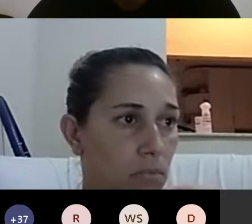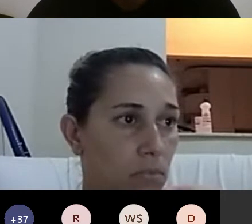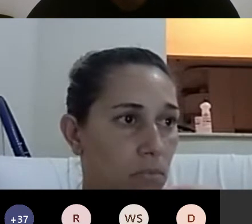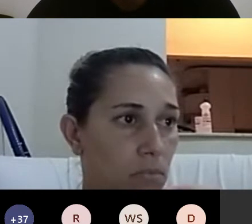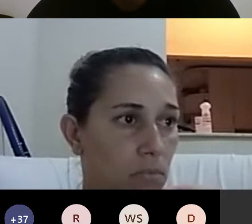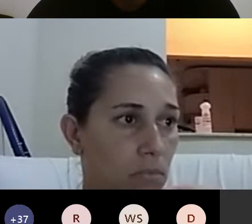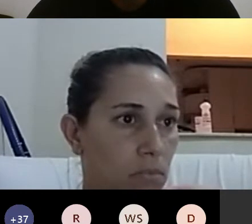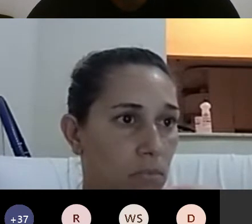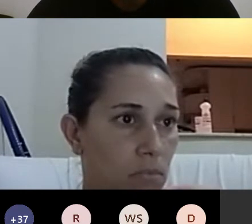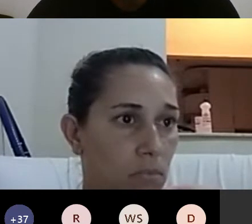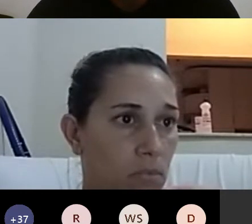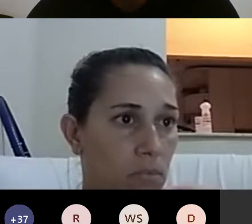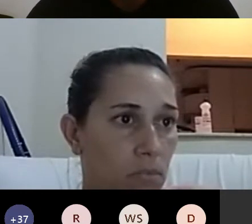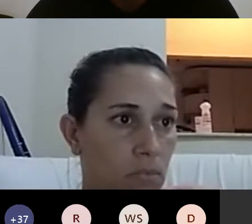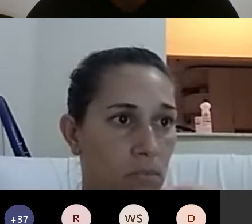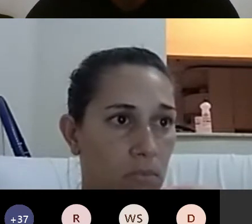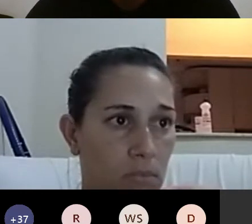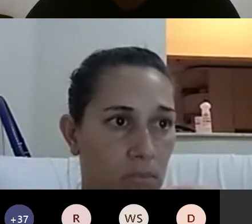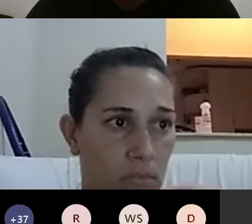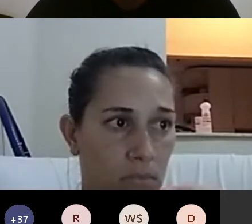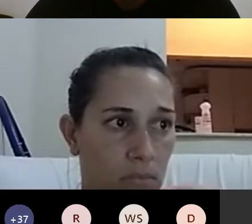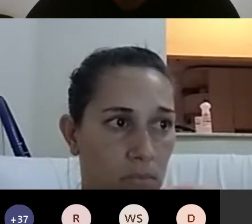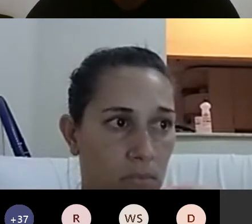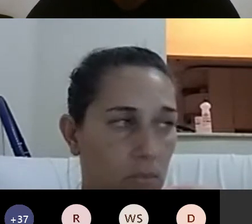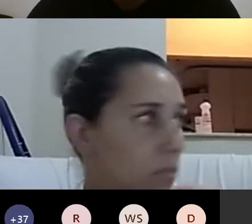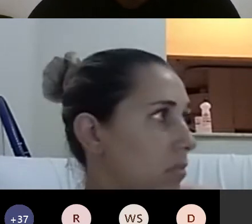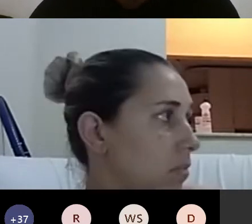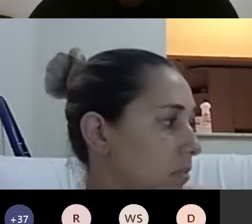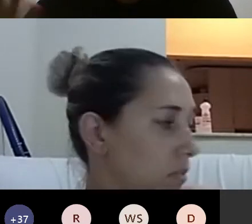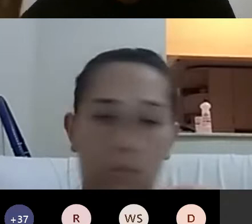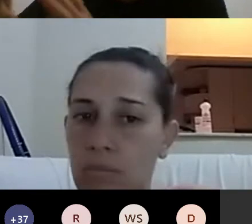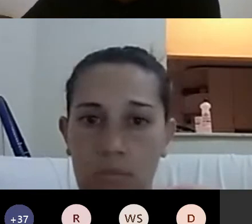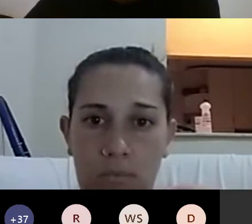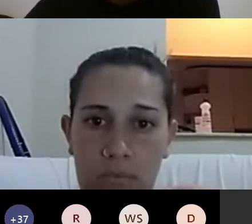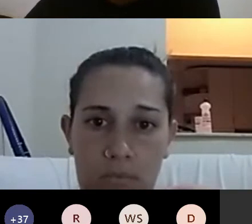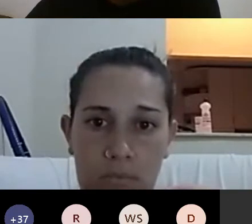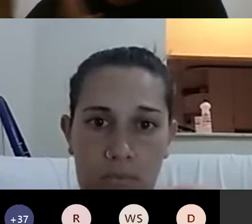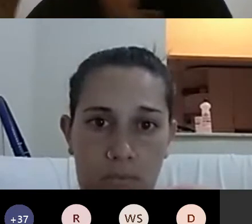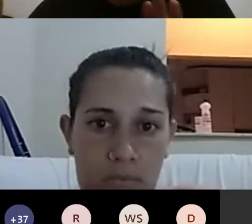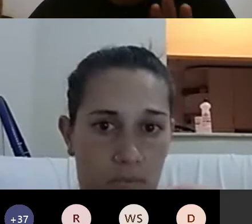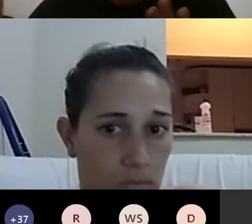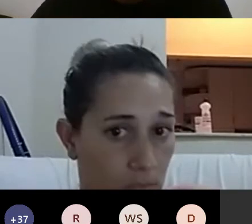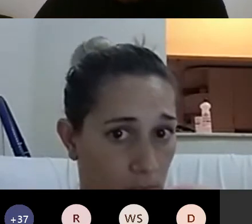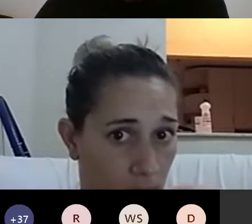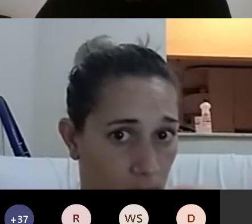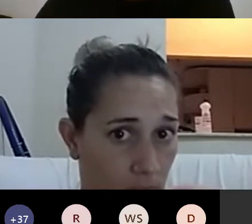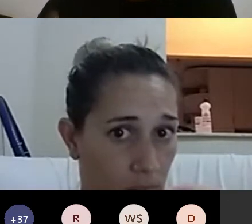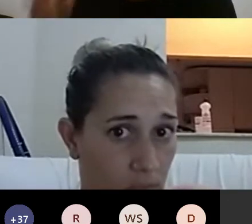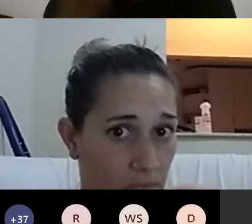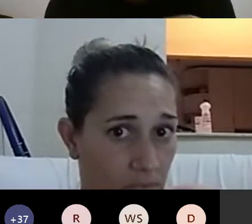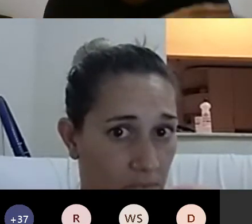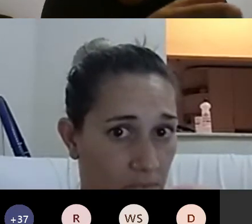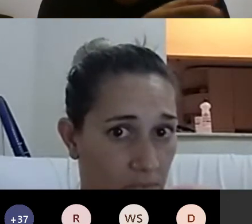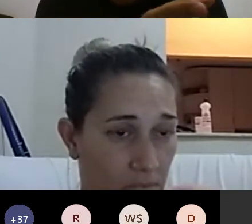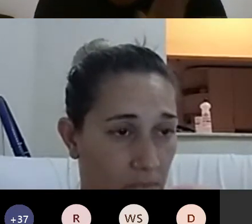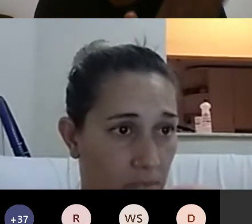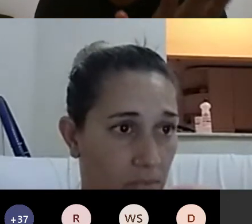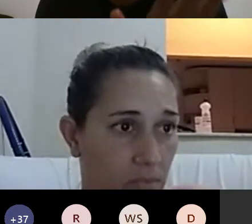para depois entrar no projeto integrado. Tá? Aí no projeto eu falo do projeto, tá? É outro assunto.